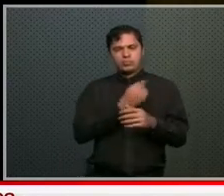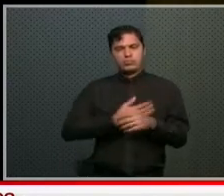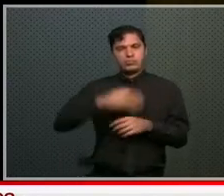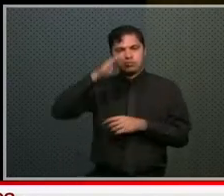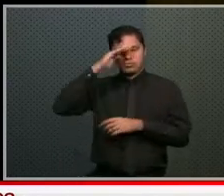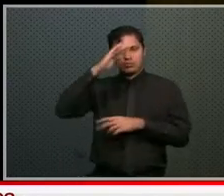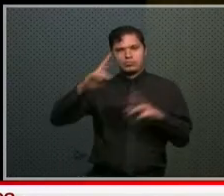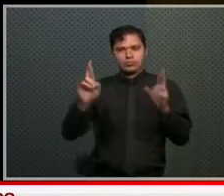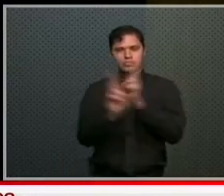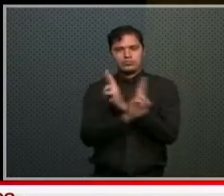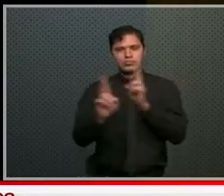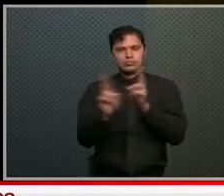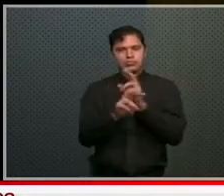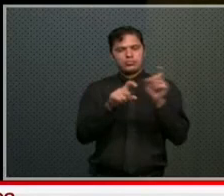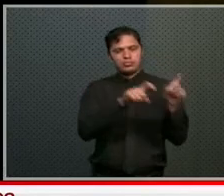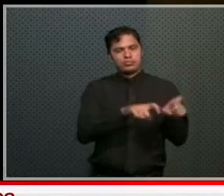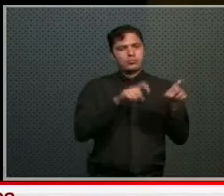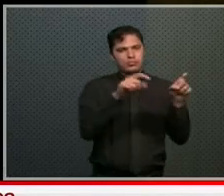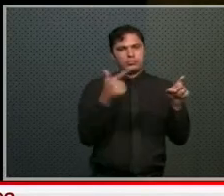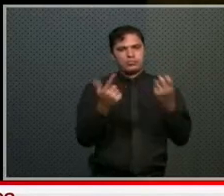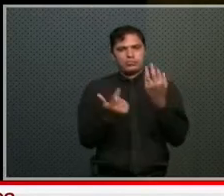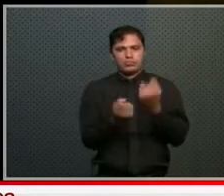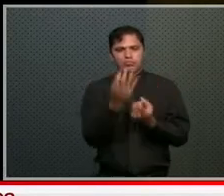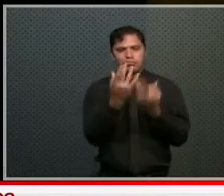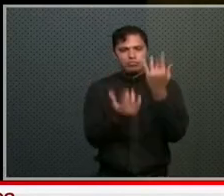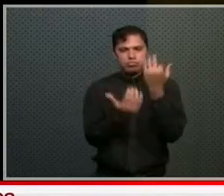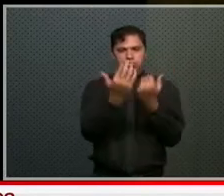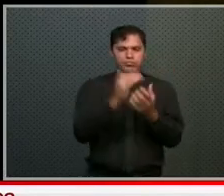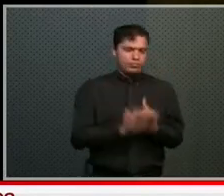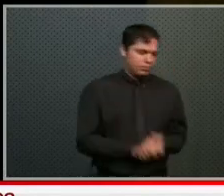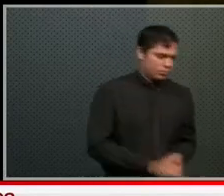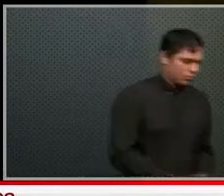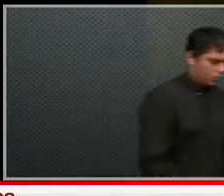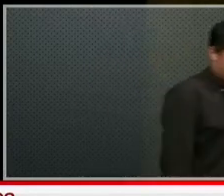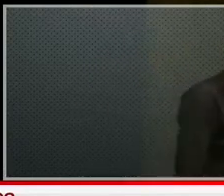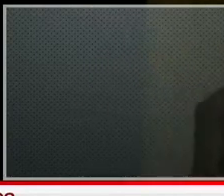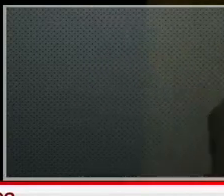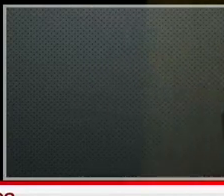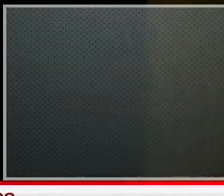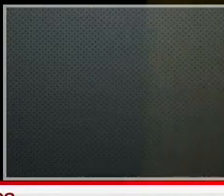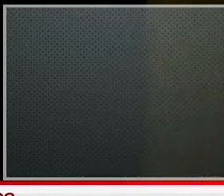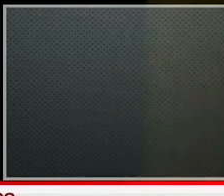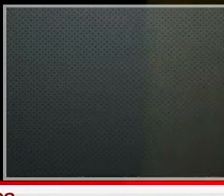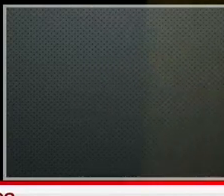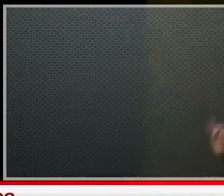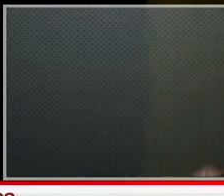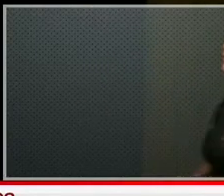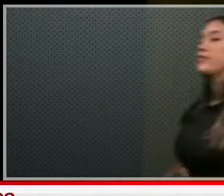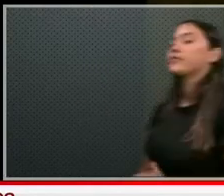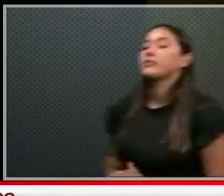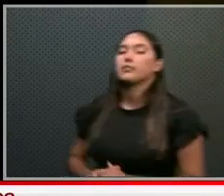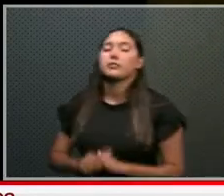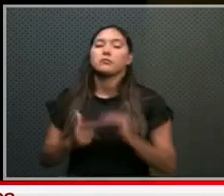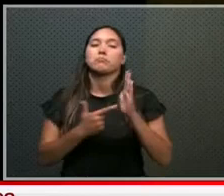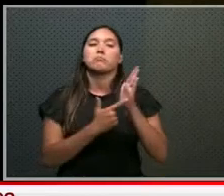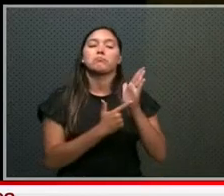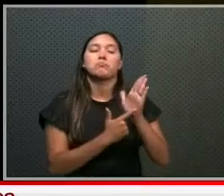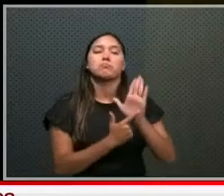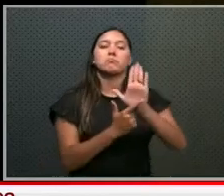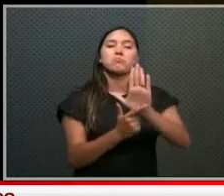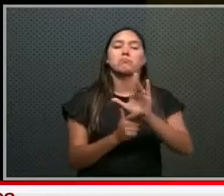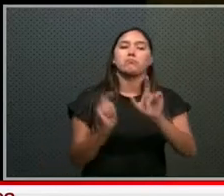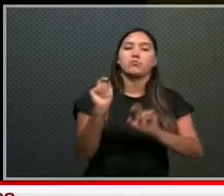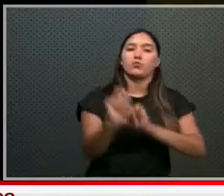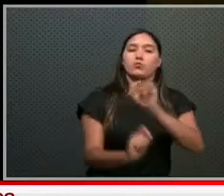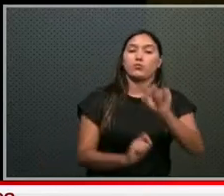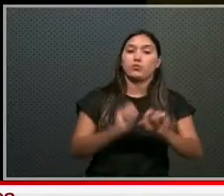ligado à agricultura sem queima que é uma demonstração inequívoca da preocupação institucional com